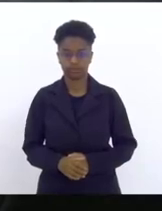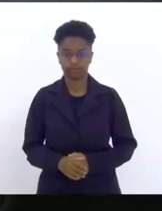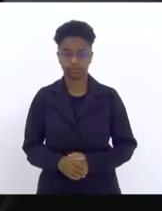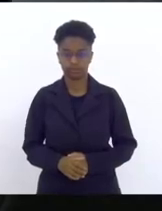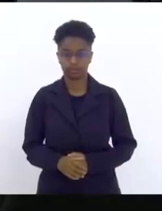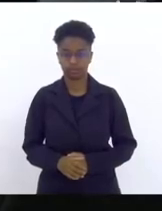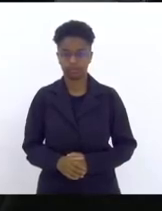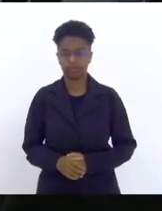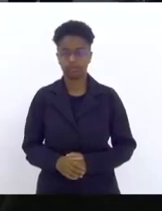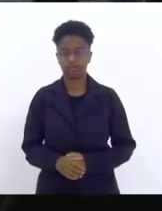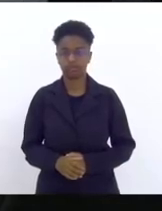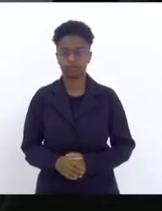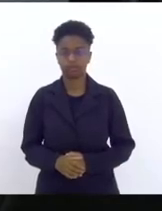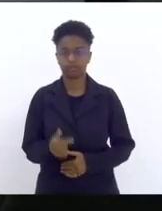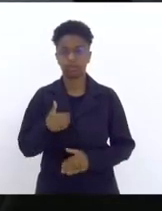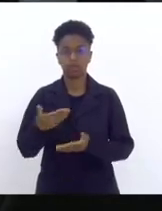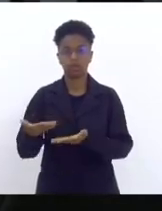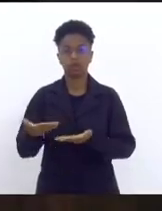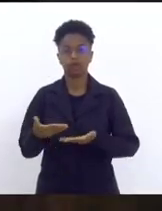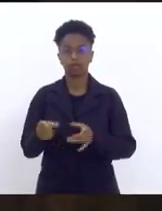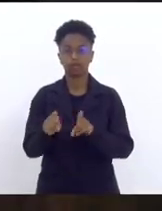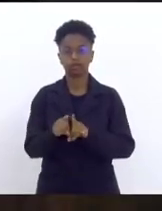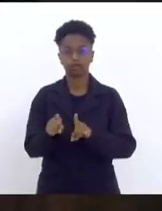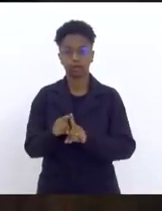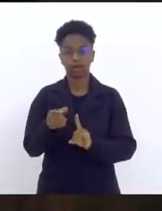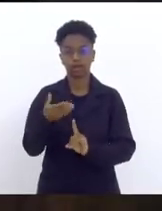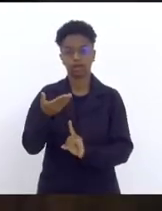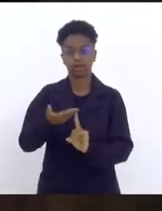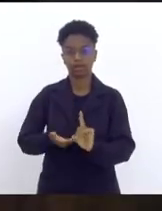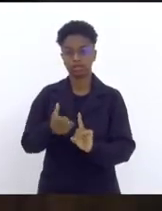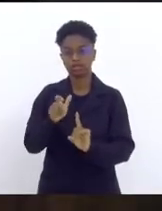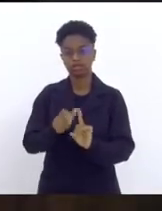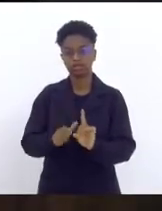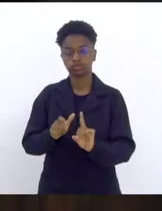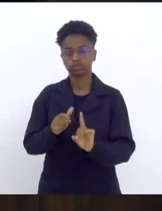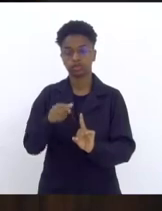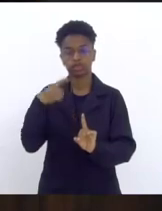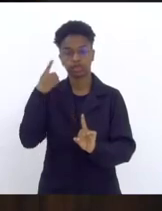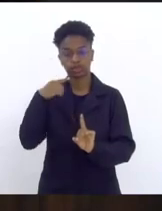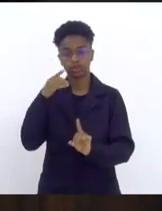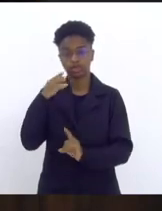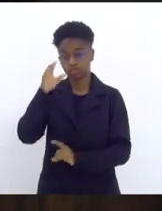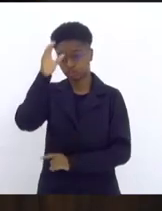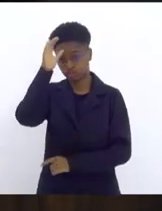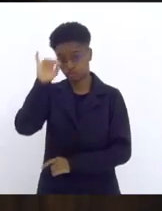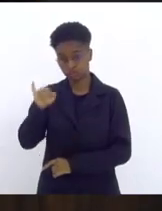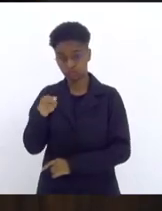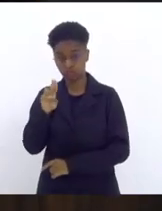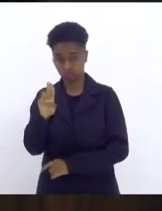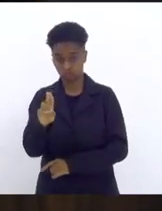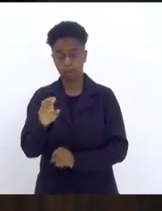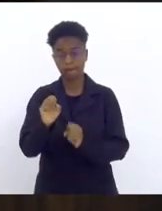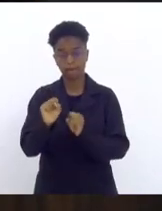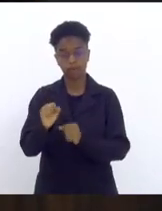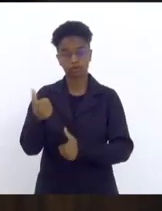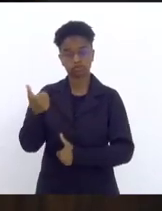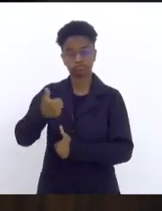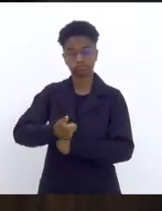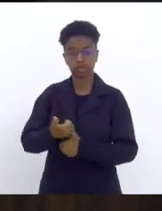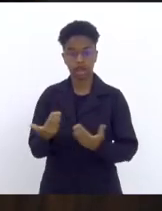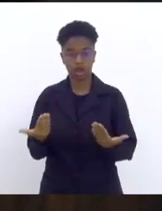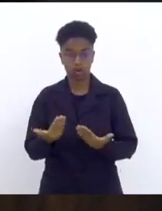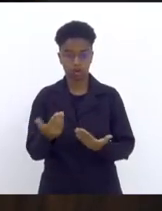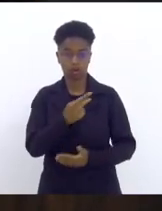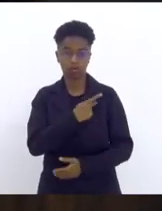e convoca a celentíssima senhora deputada tia Ju para que possa presidir aqui